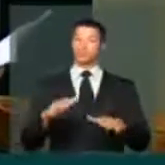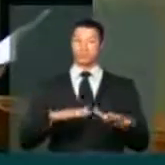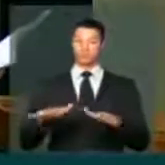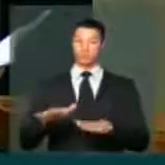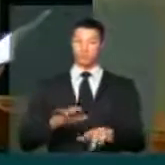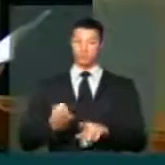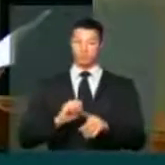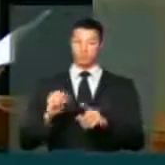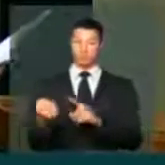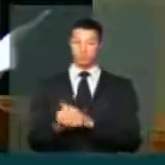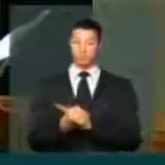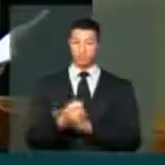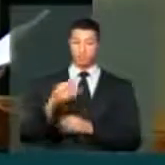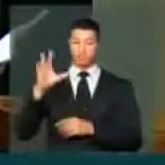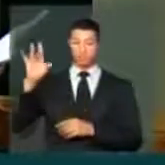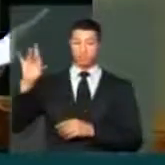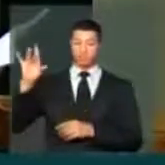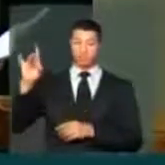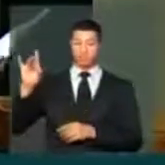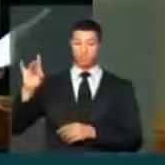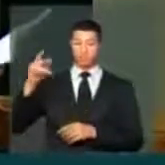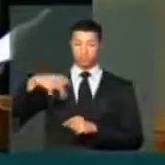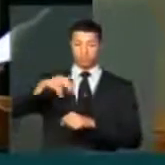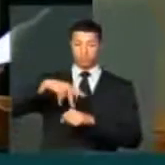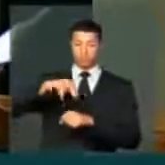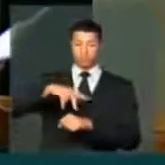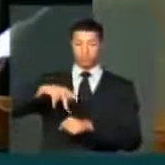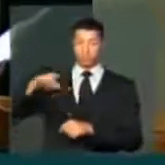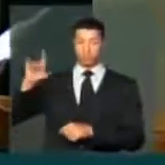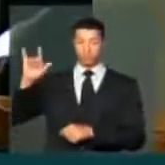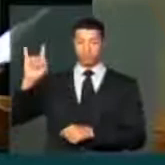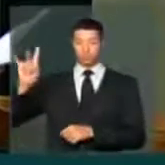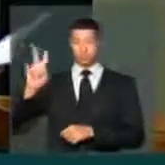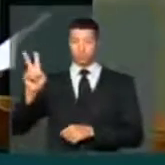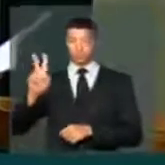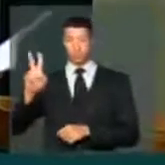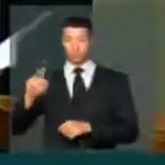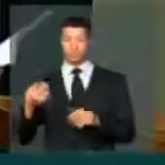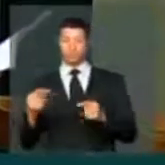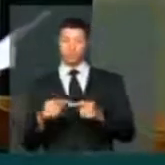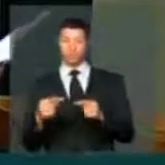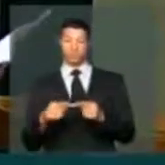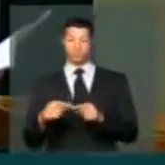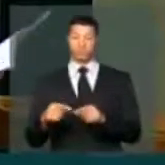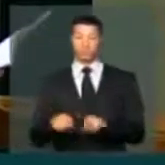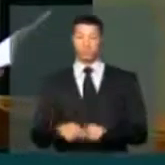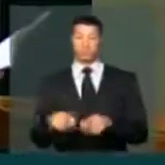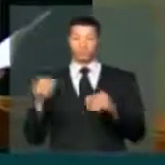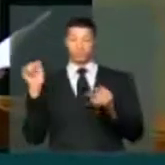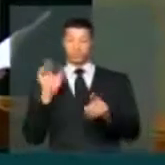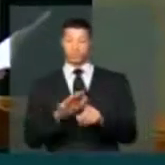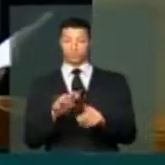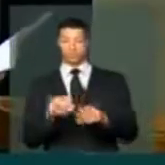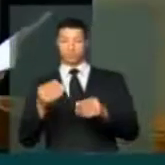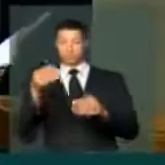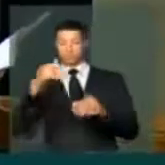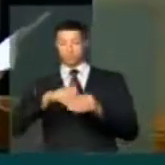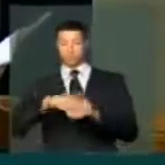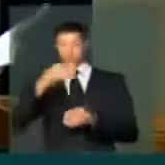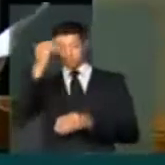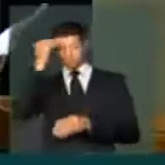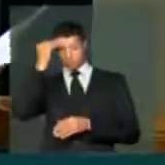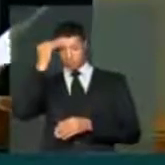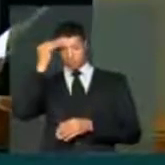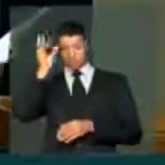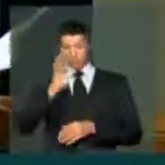Movimentos Sociais da Venezuela, o acordo constitui uma ameaça aos interesses internos do Brasil.